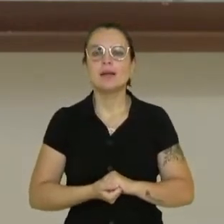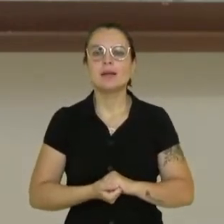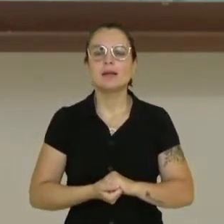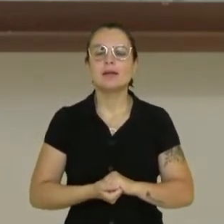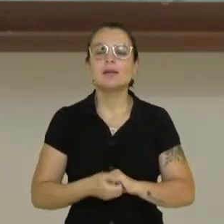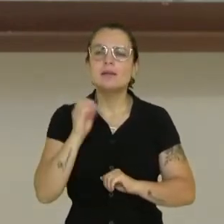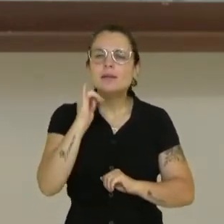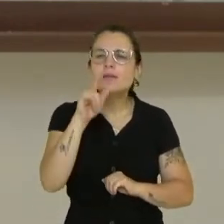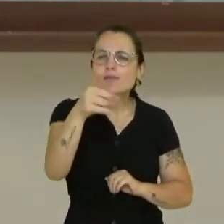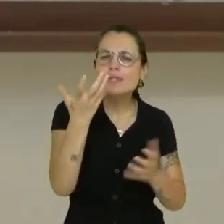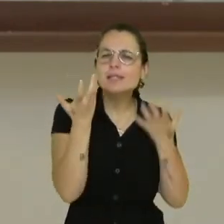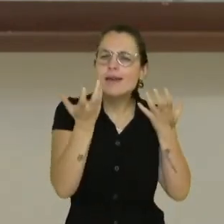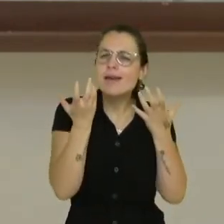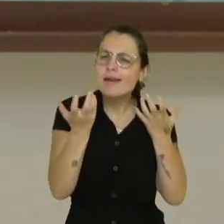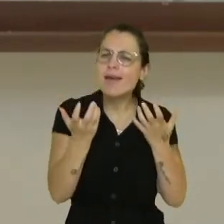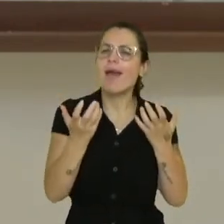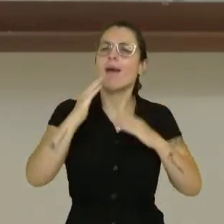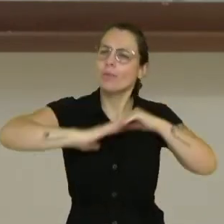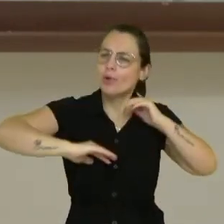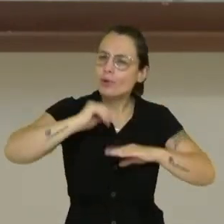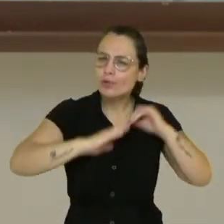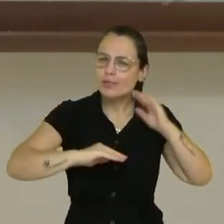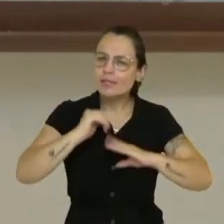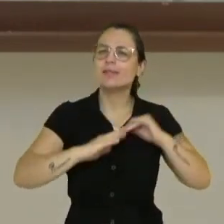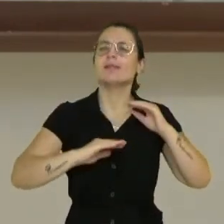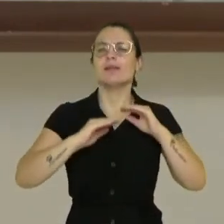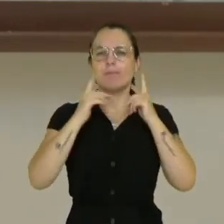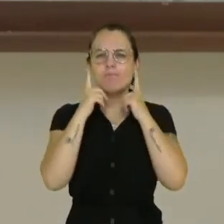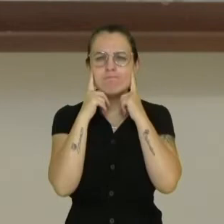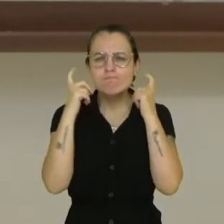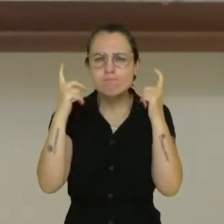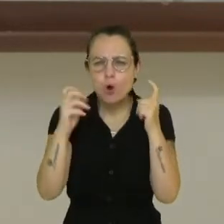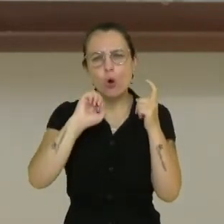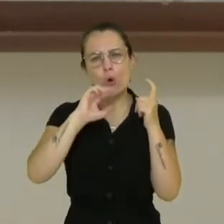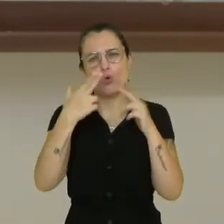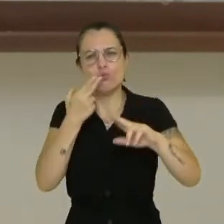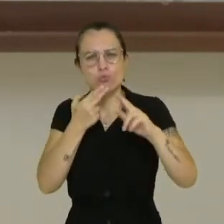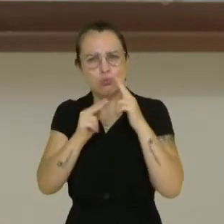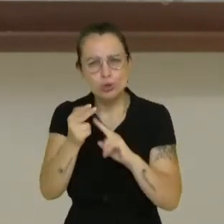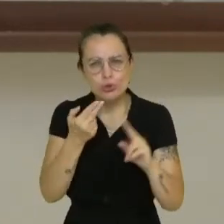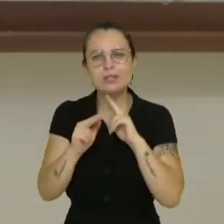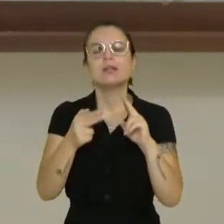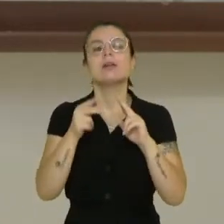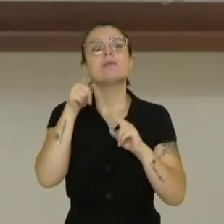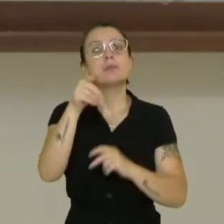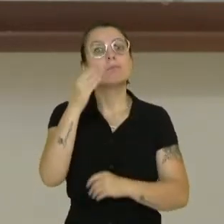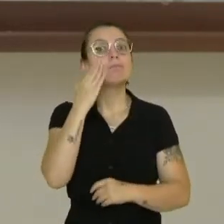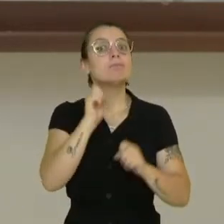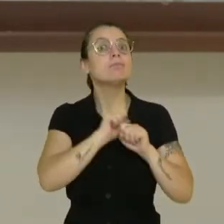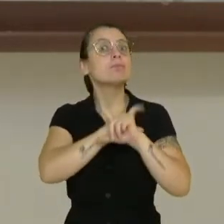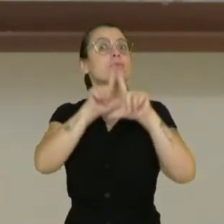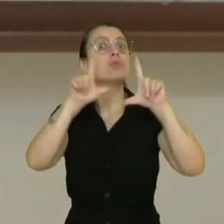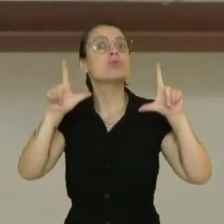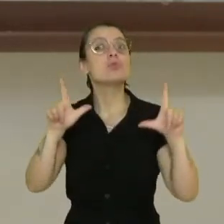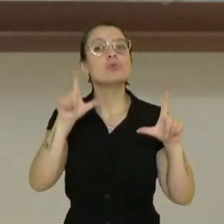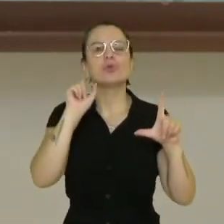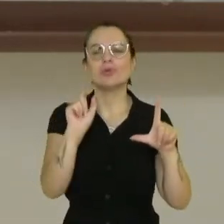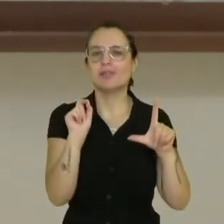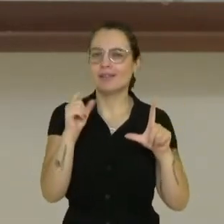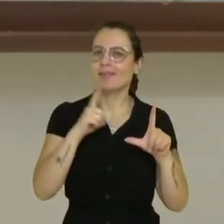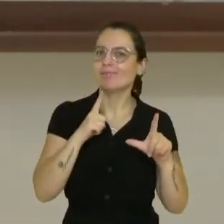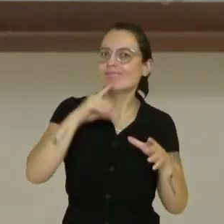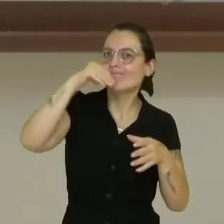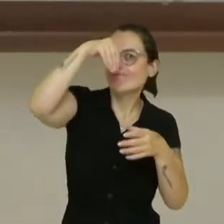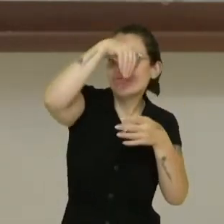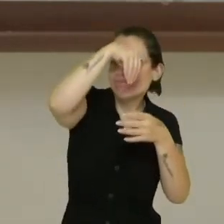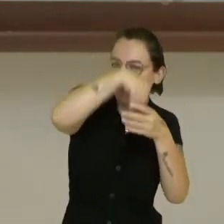som, para produzir música, a gente precisa ter a compreensão de alguns elementos que se organizam dentro da